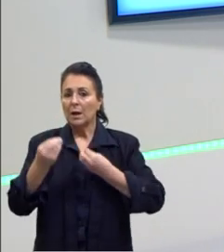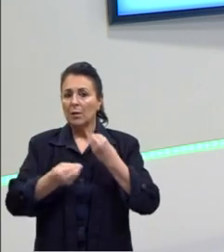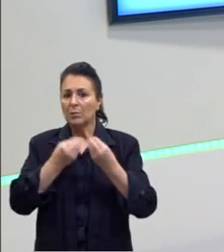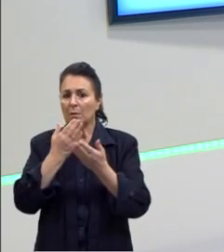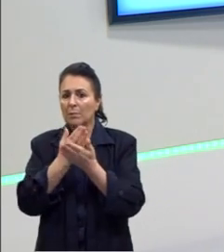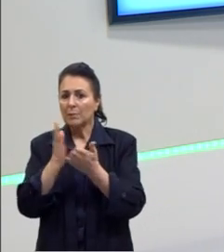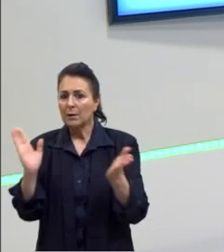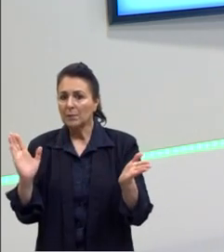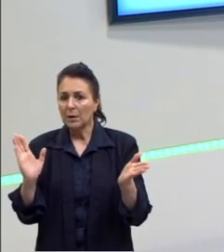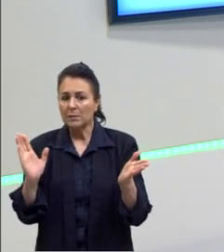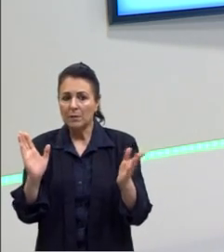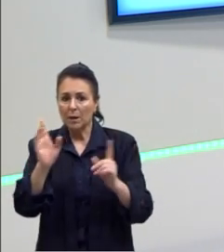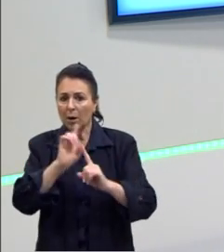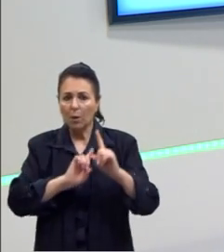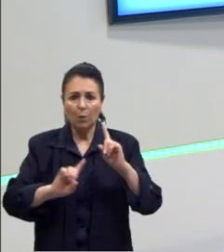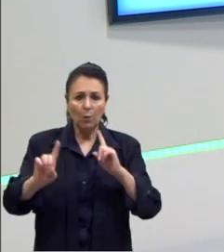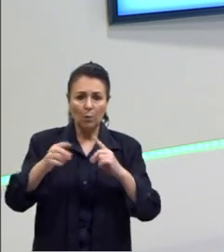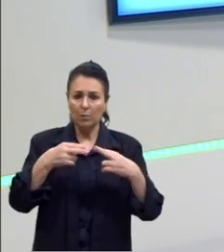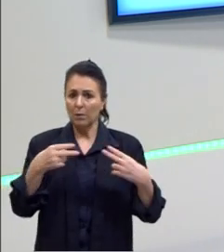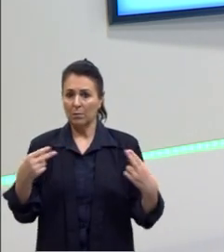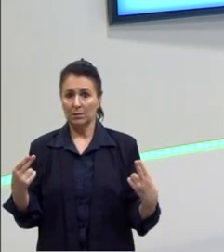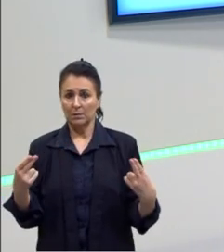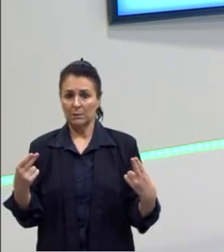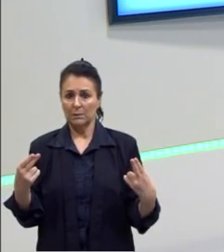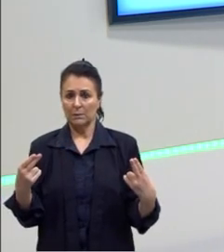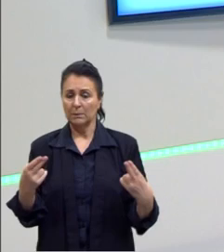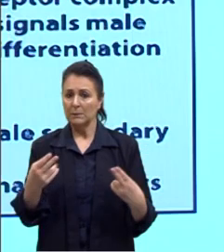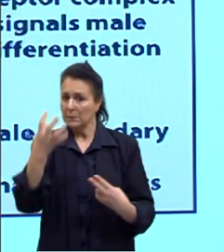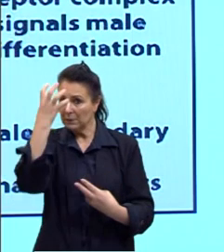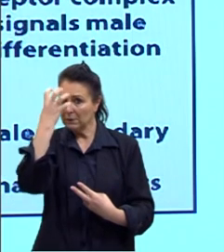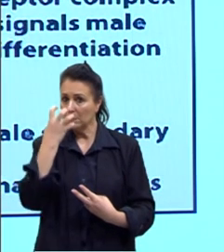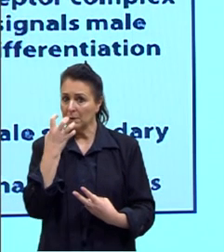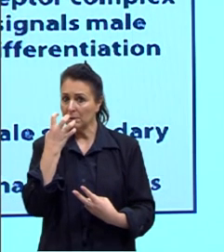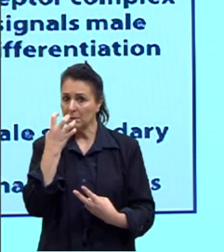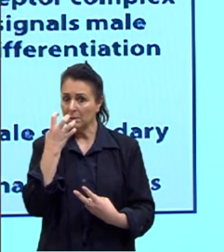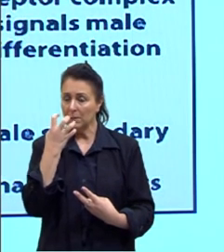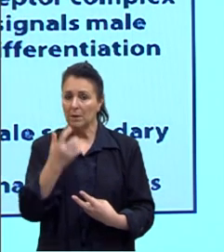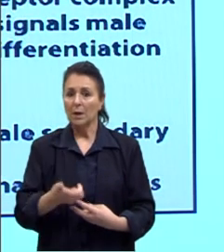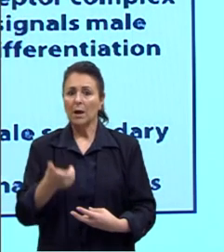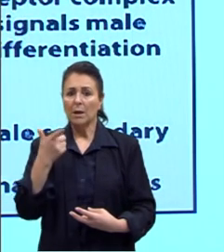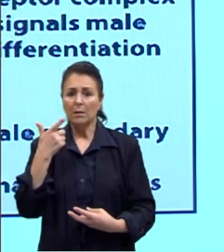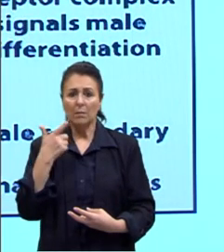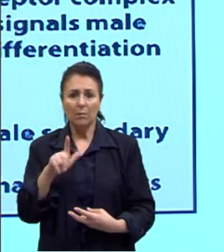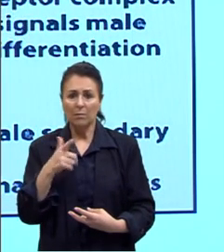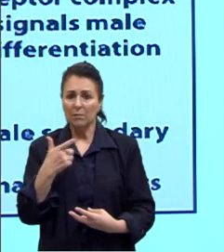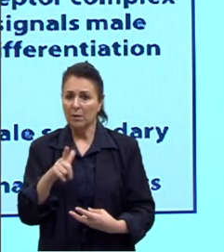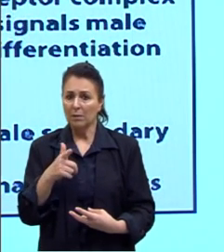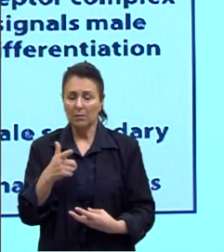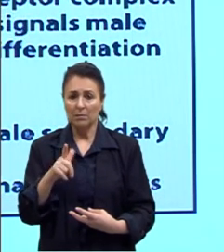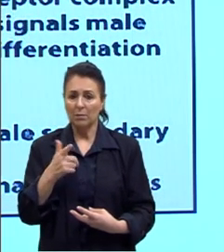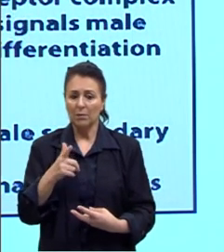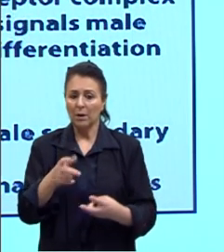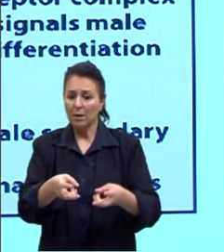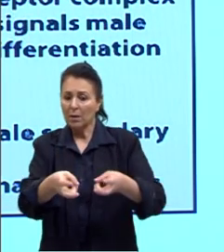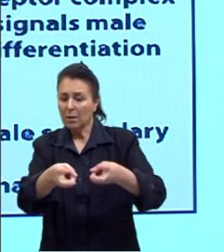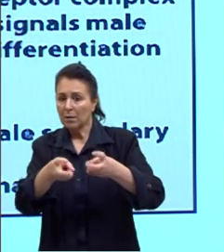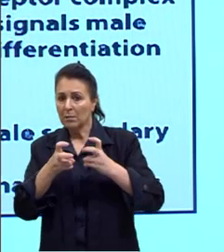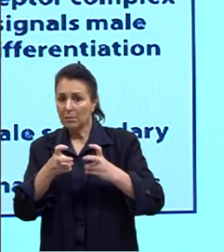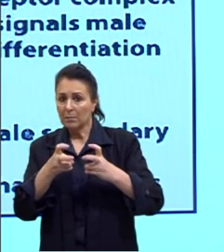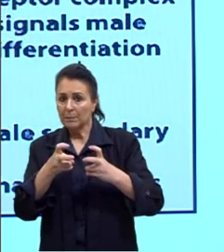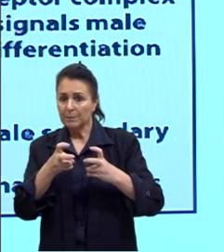se perdesse o sinal né do wi-fi um exemplo Então não vai ter esse sinal não vai ter esse receptor